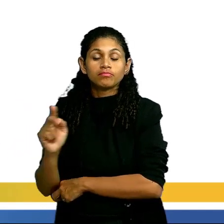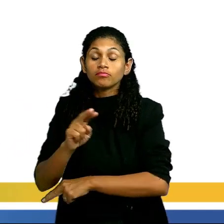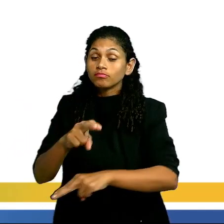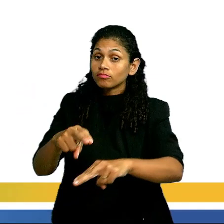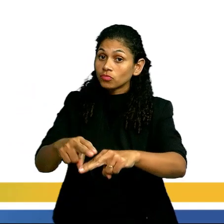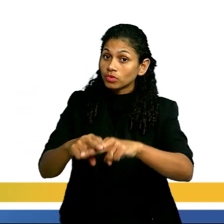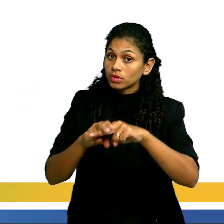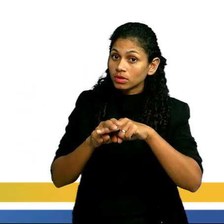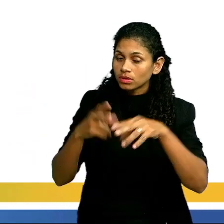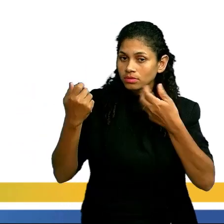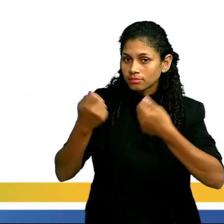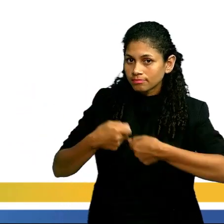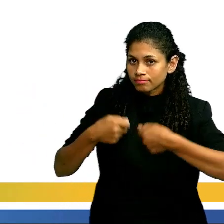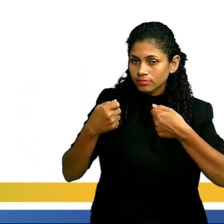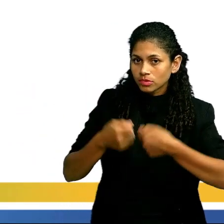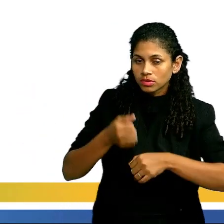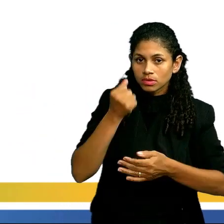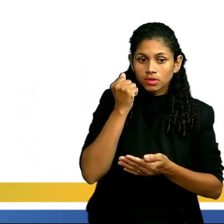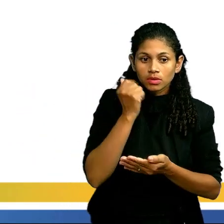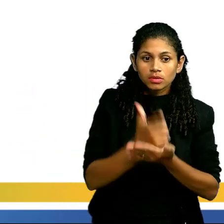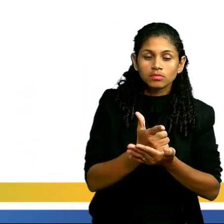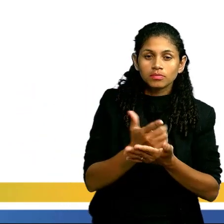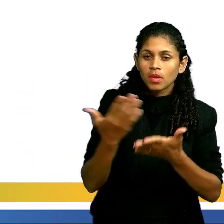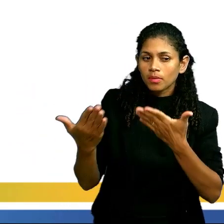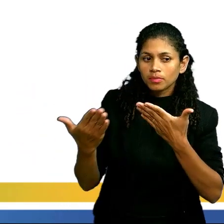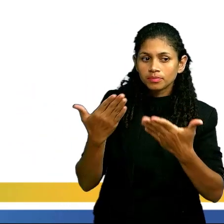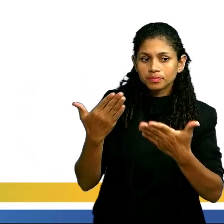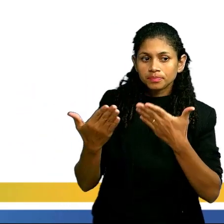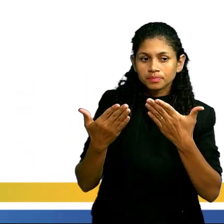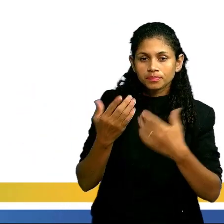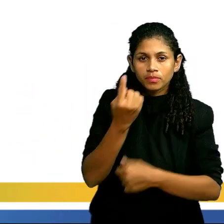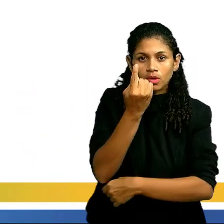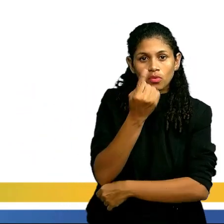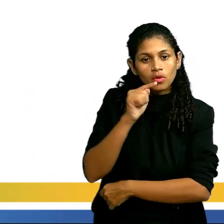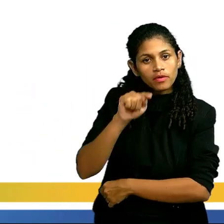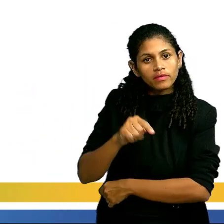será necessário providenciar aproximadamente